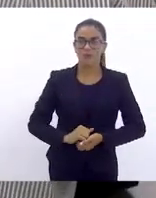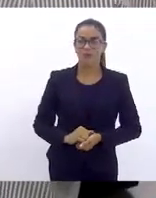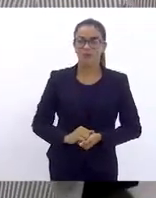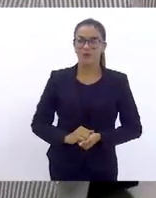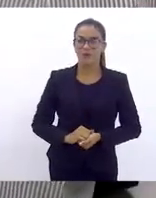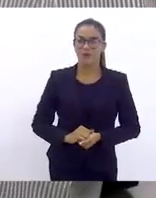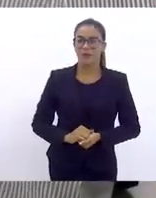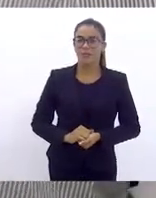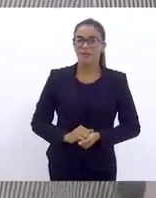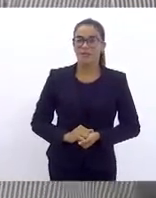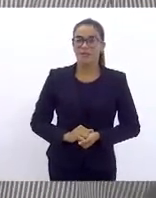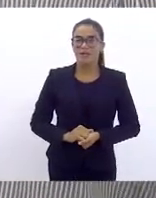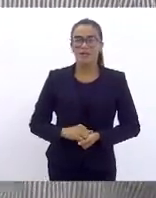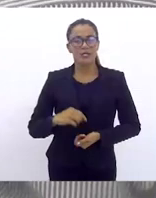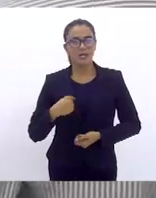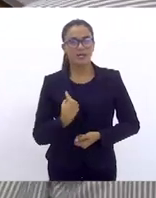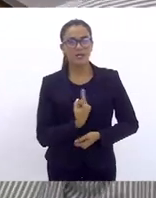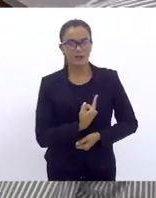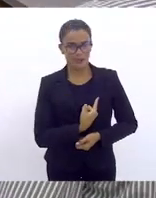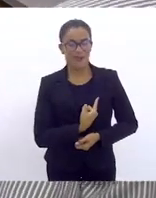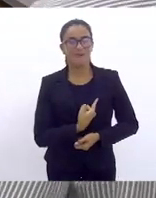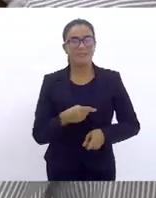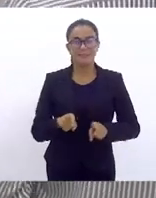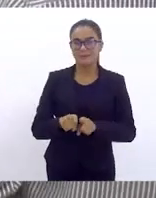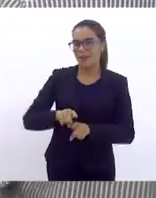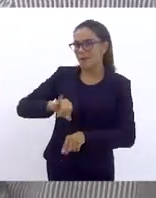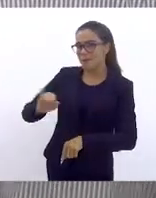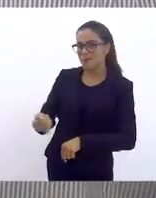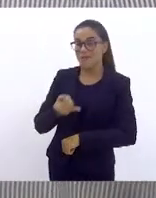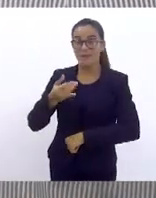vamos e Nós aproveitamos